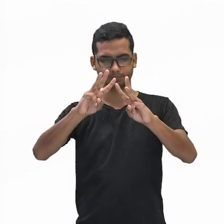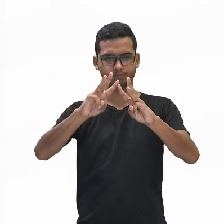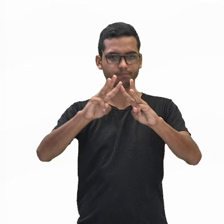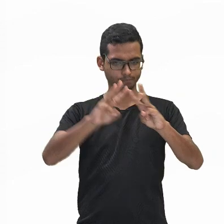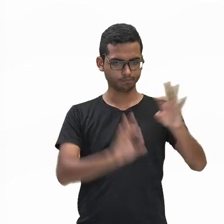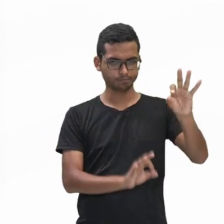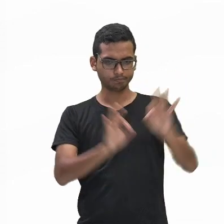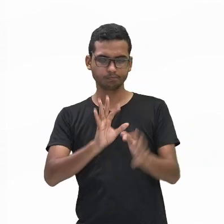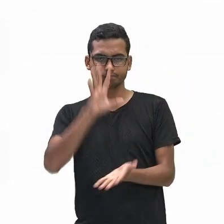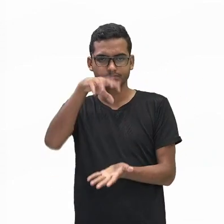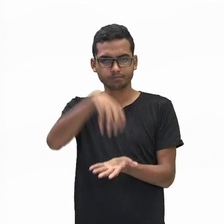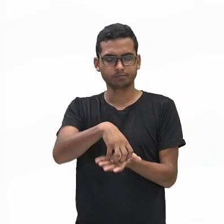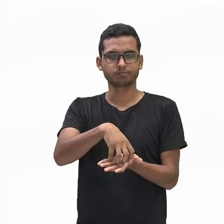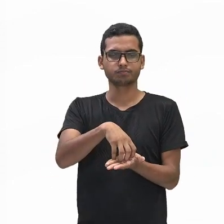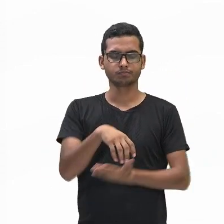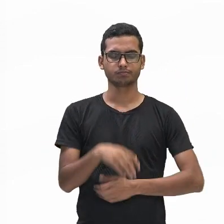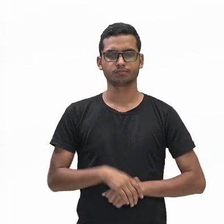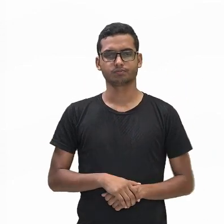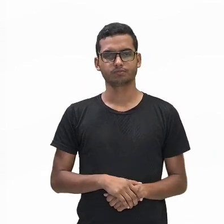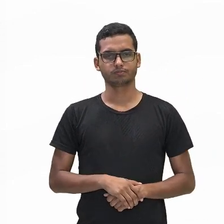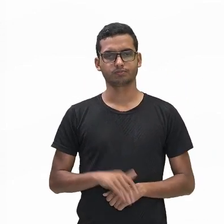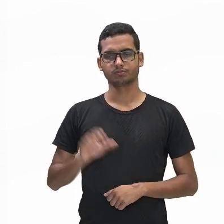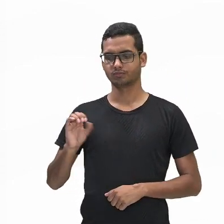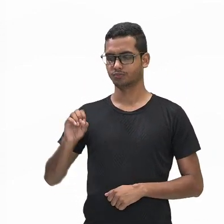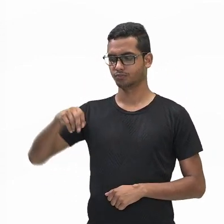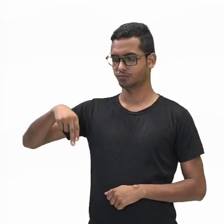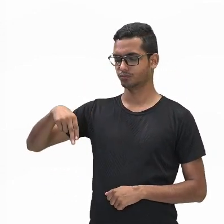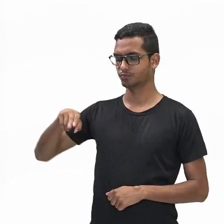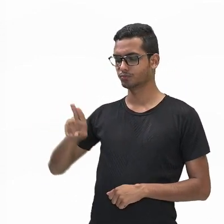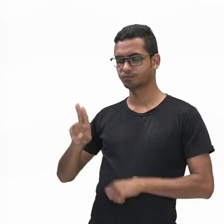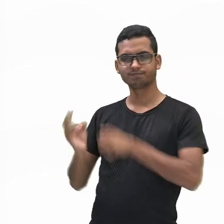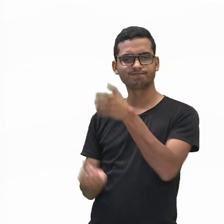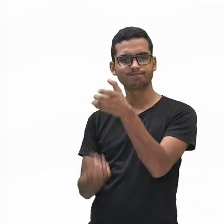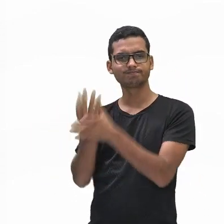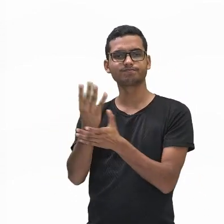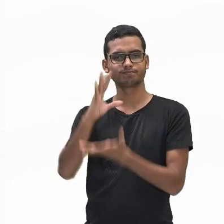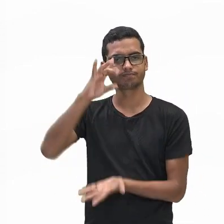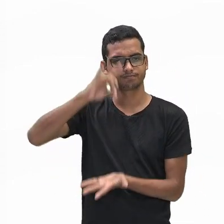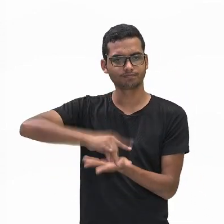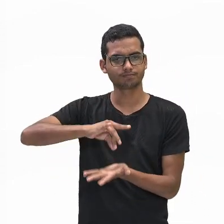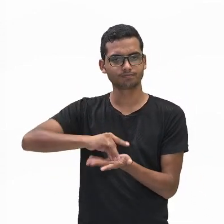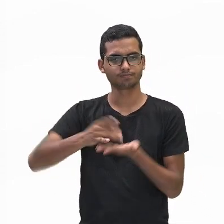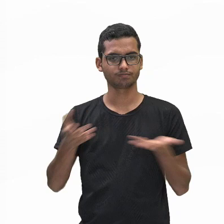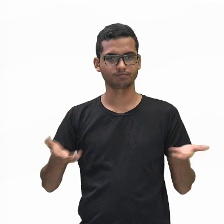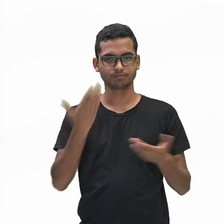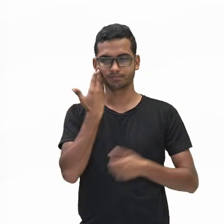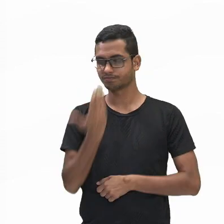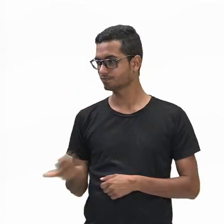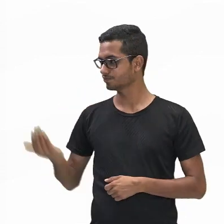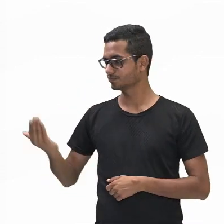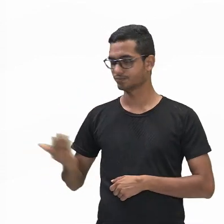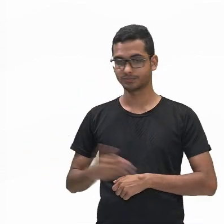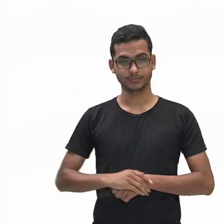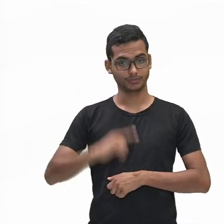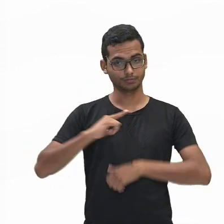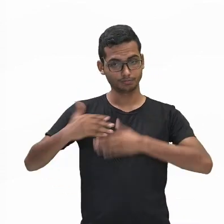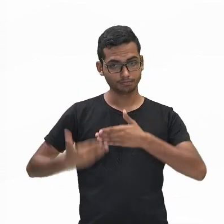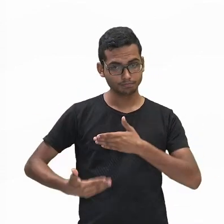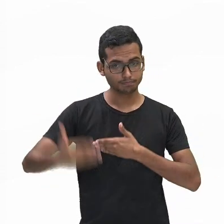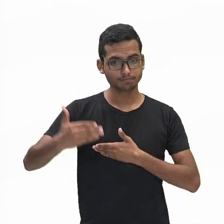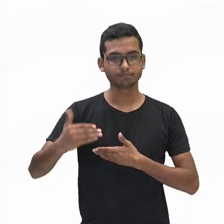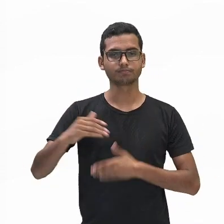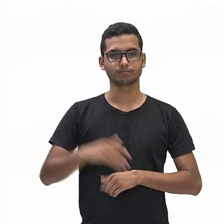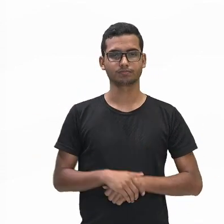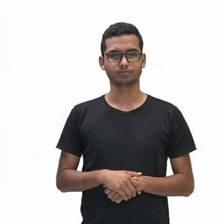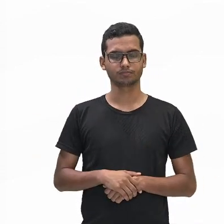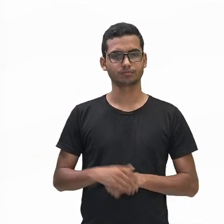Unidas, ou da ONU, que criou aí essa métrica, Então nós temos aqui inicialmente a PNUD,